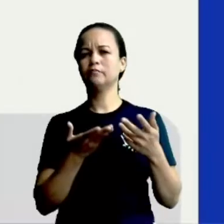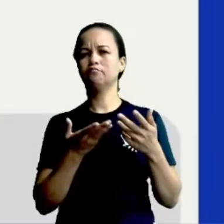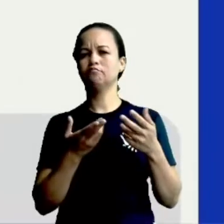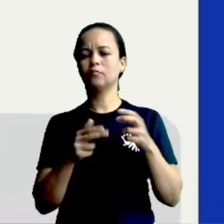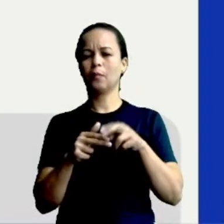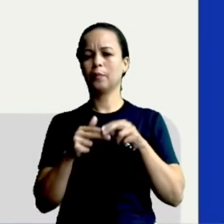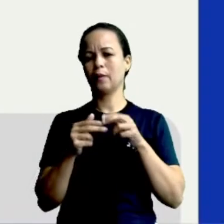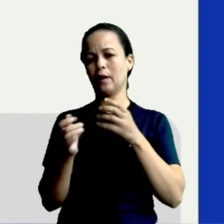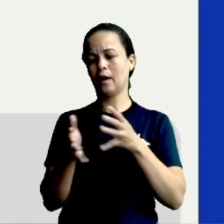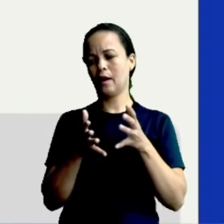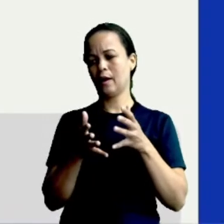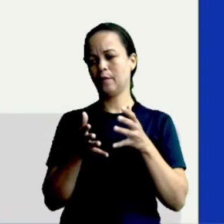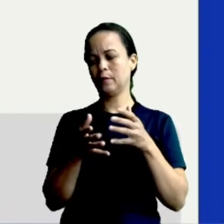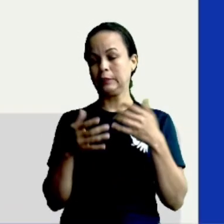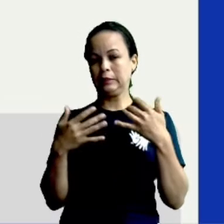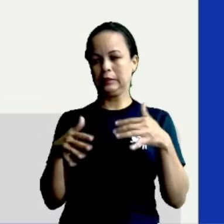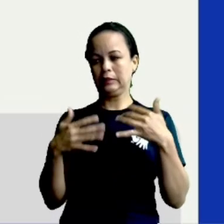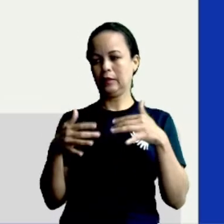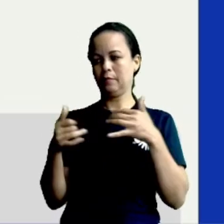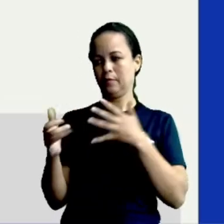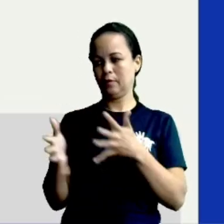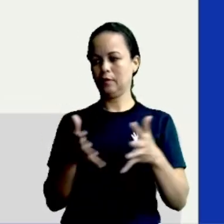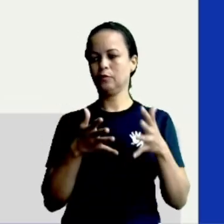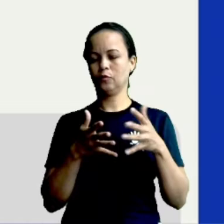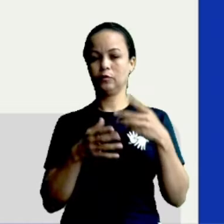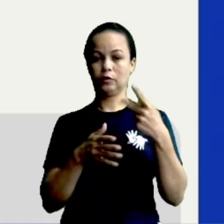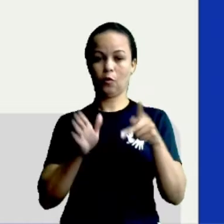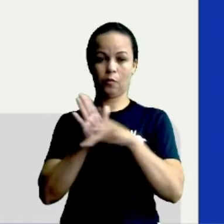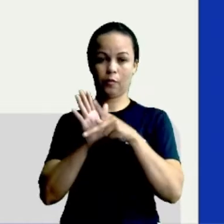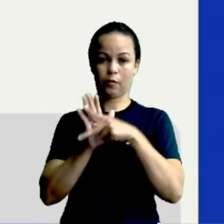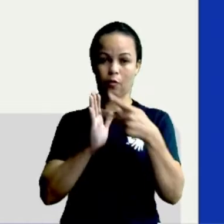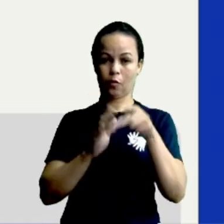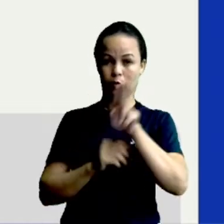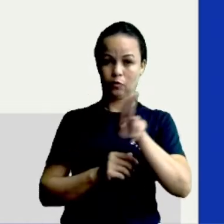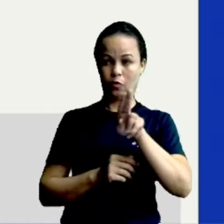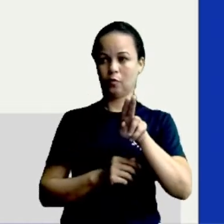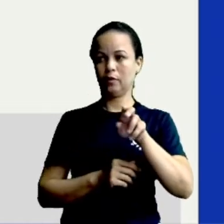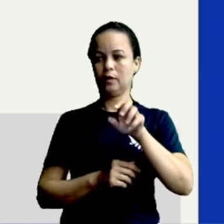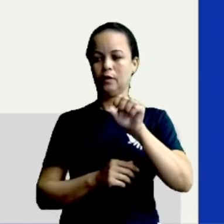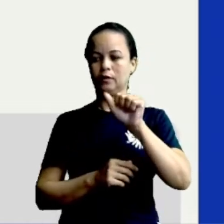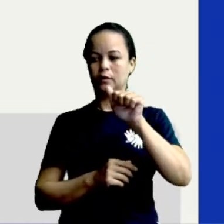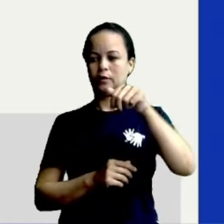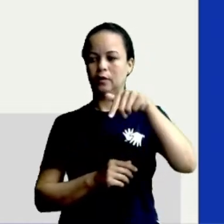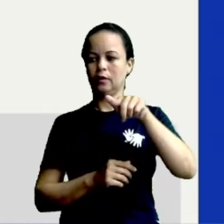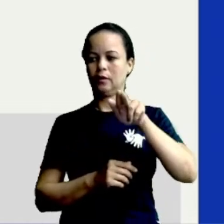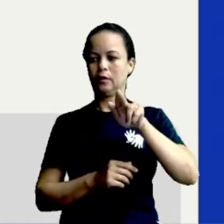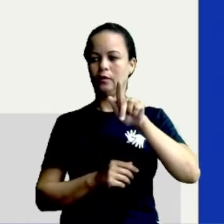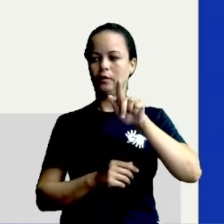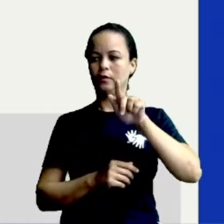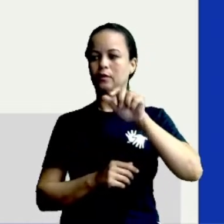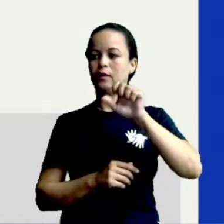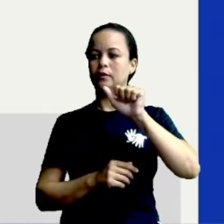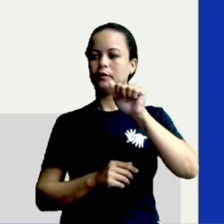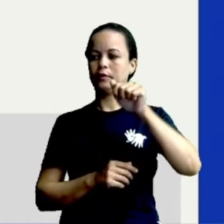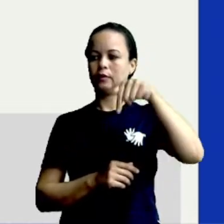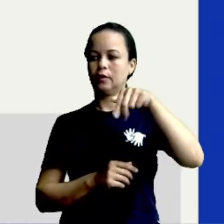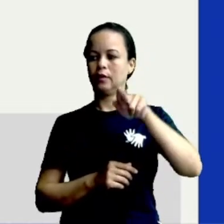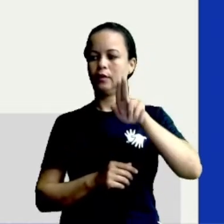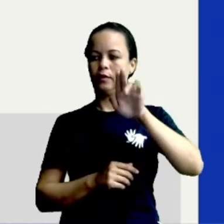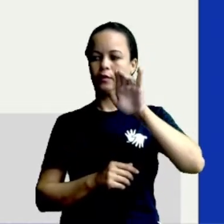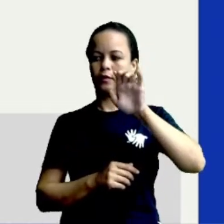muito temido por ser, até pelo seu próprio nome, chamado de sanguessuga, né? Todo mundo que se fala